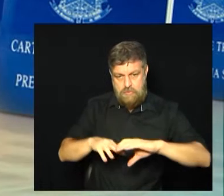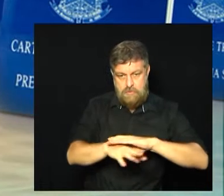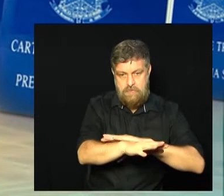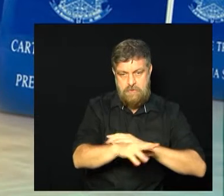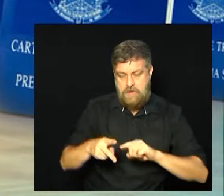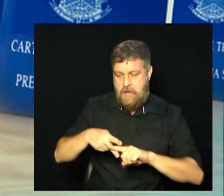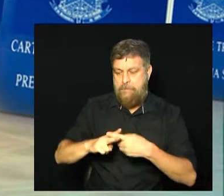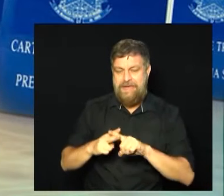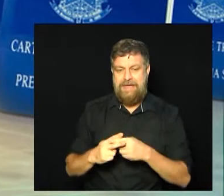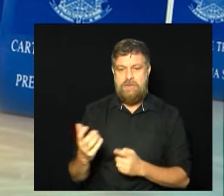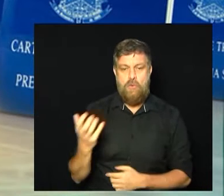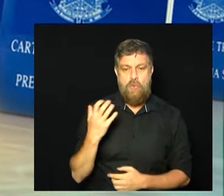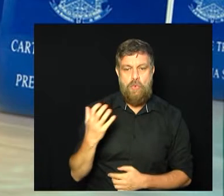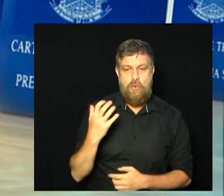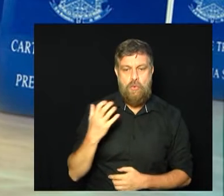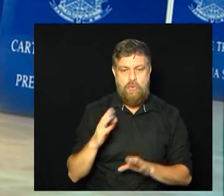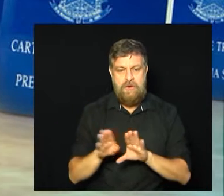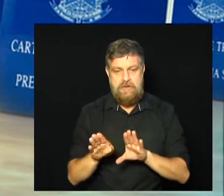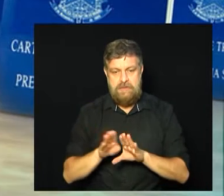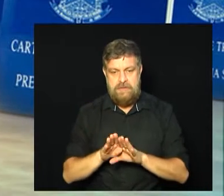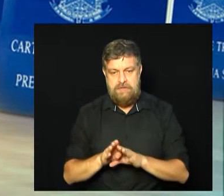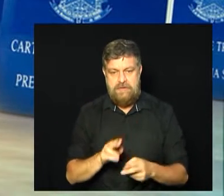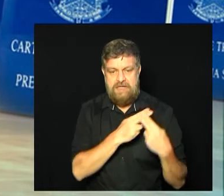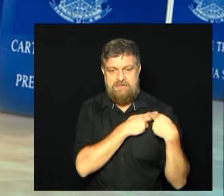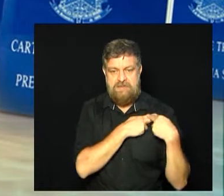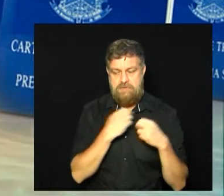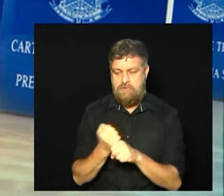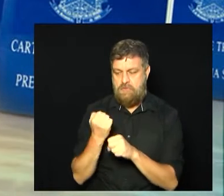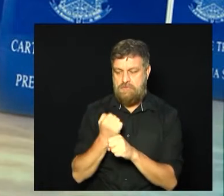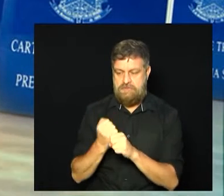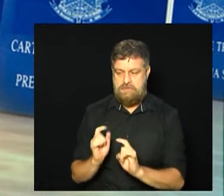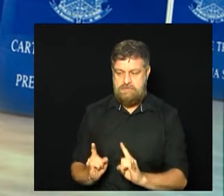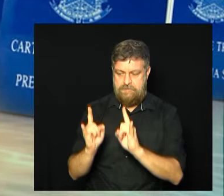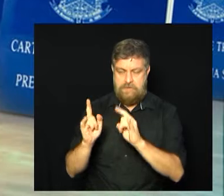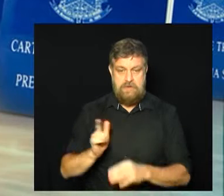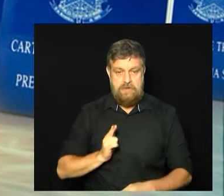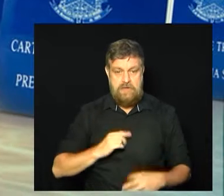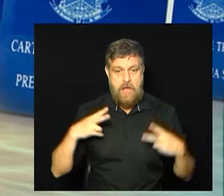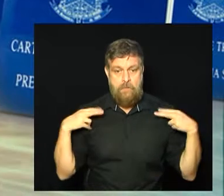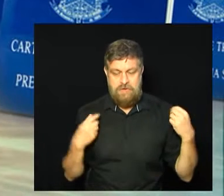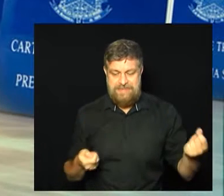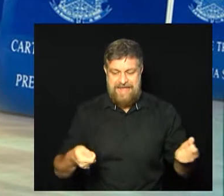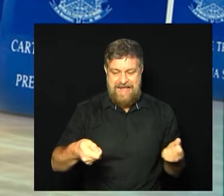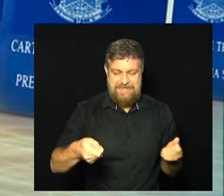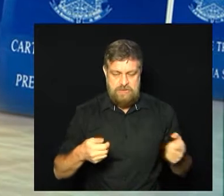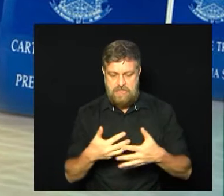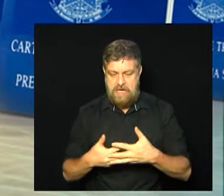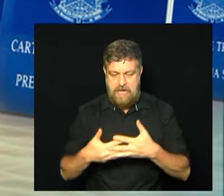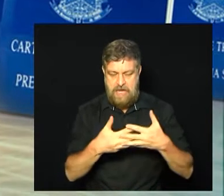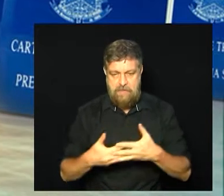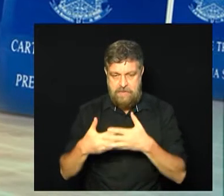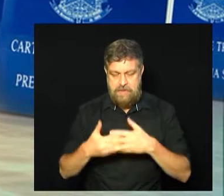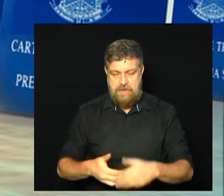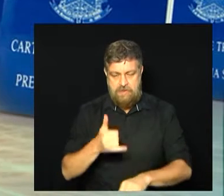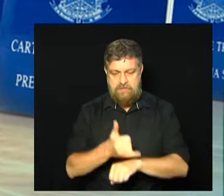de refrigeração, mestre de obras, motorista de caminhão, operador de máquina de dobrar